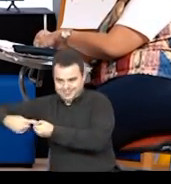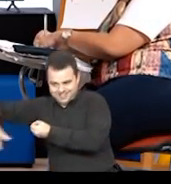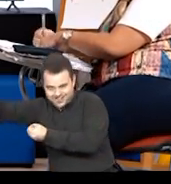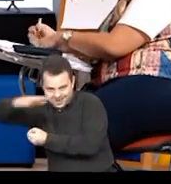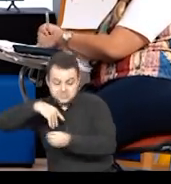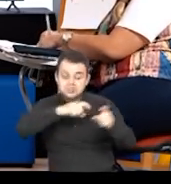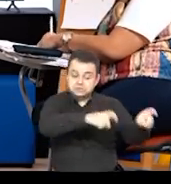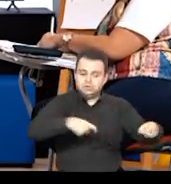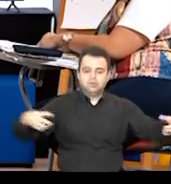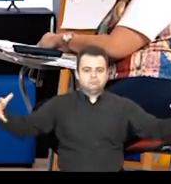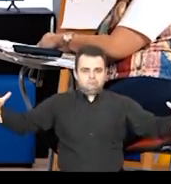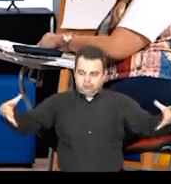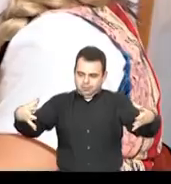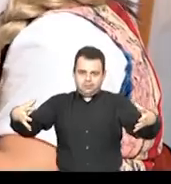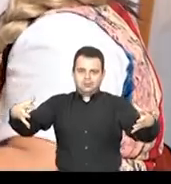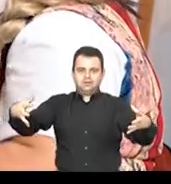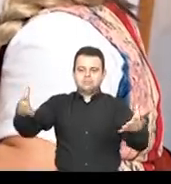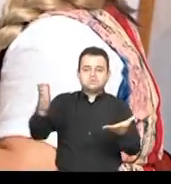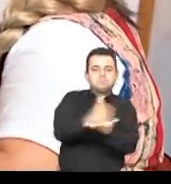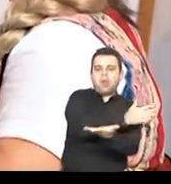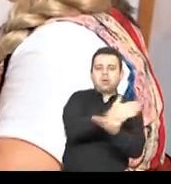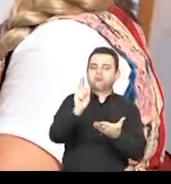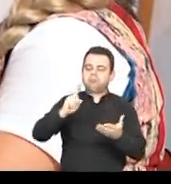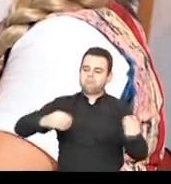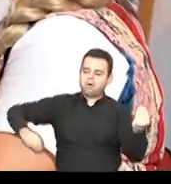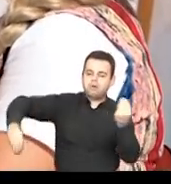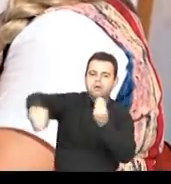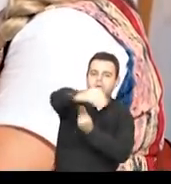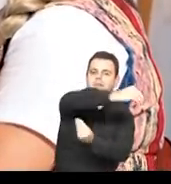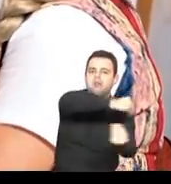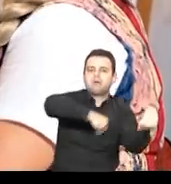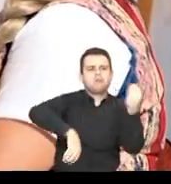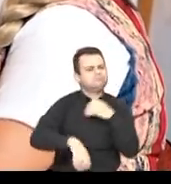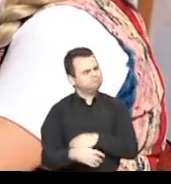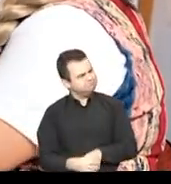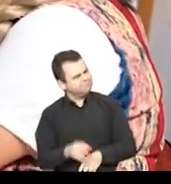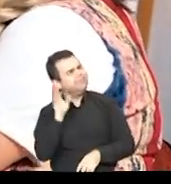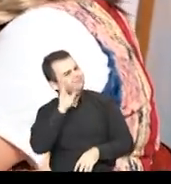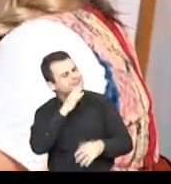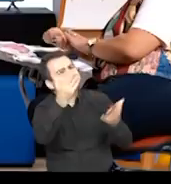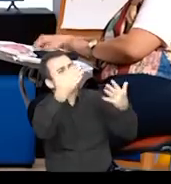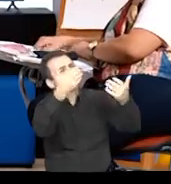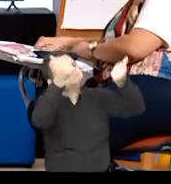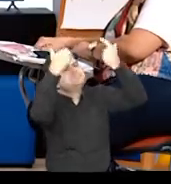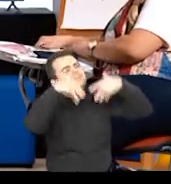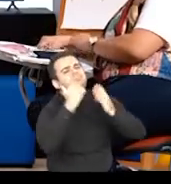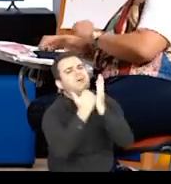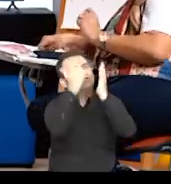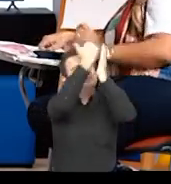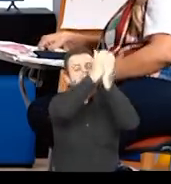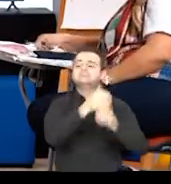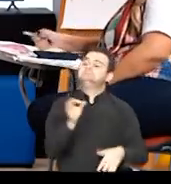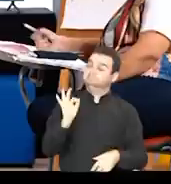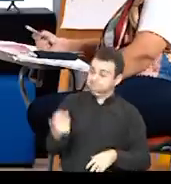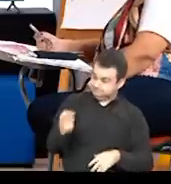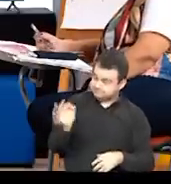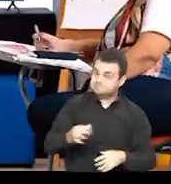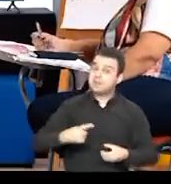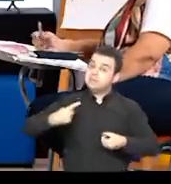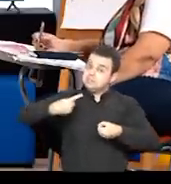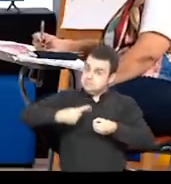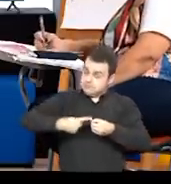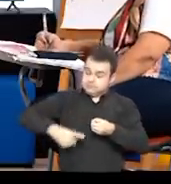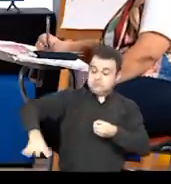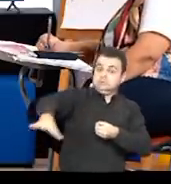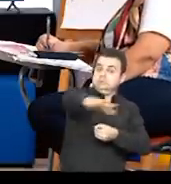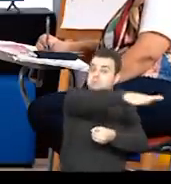vez menos separados. Nossa, Pro, conta mais pra gente, tá muito legal. Claro, o município abrange